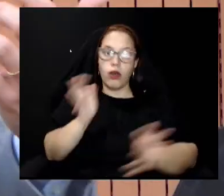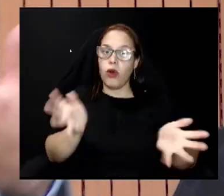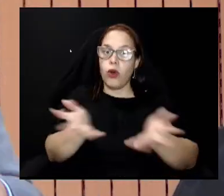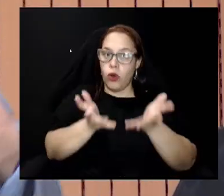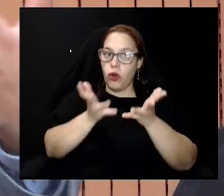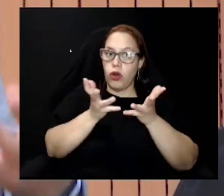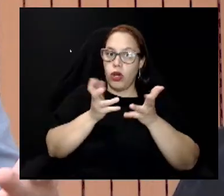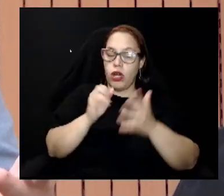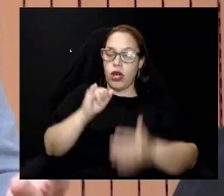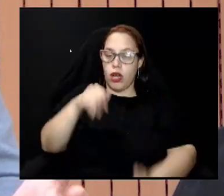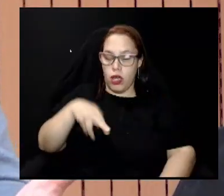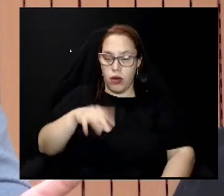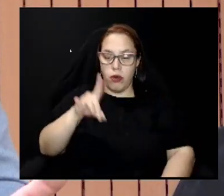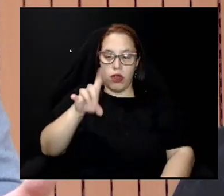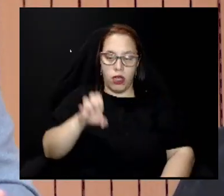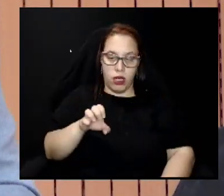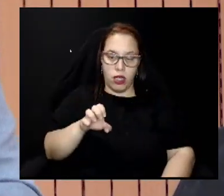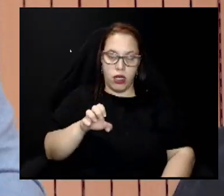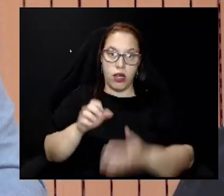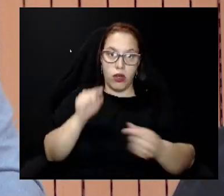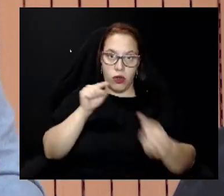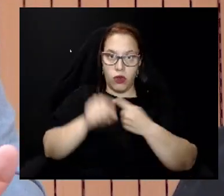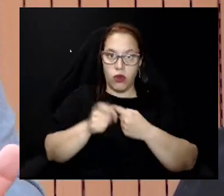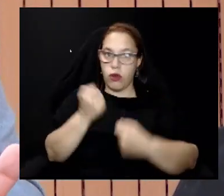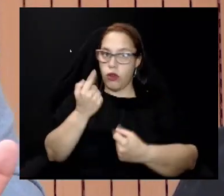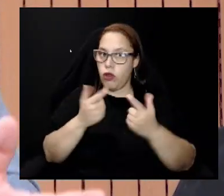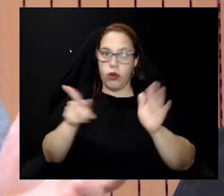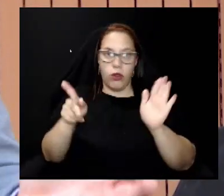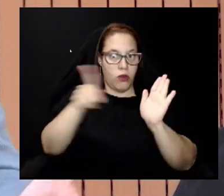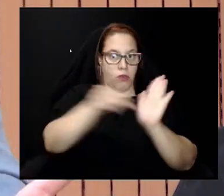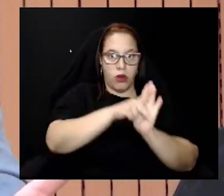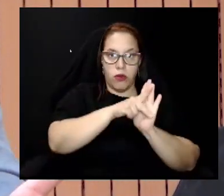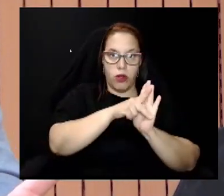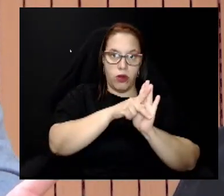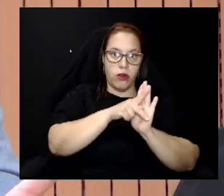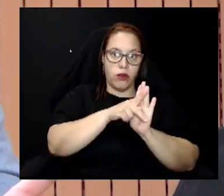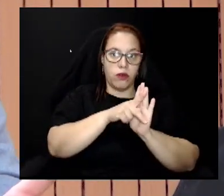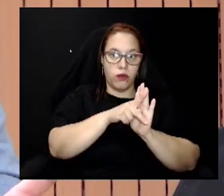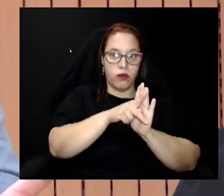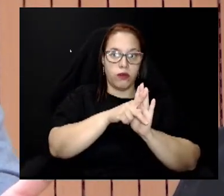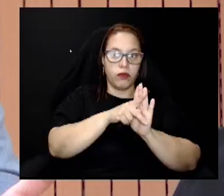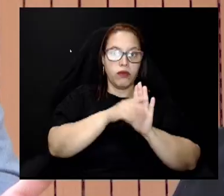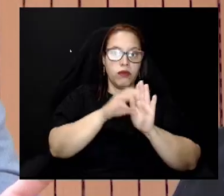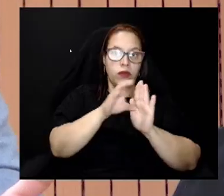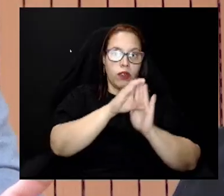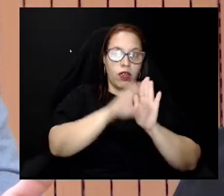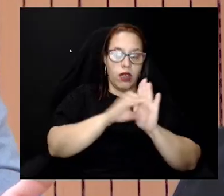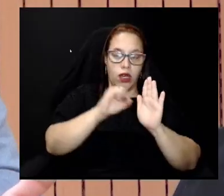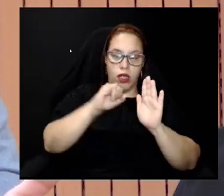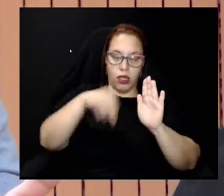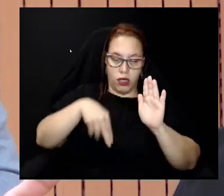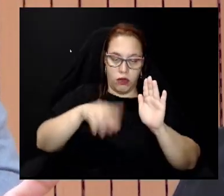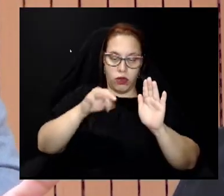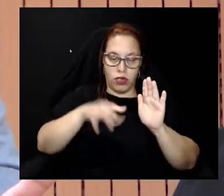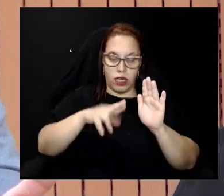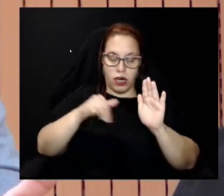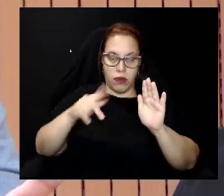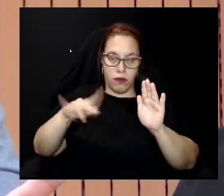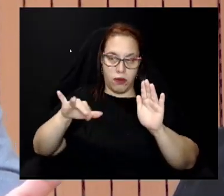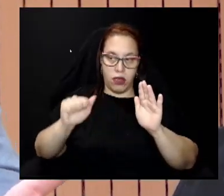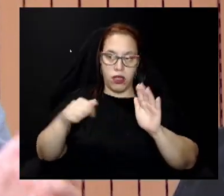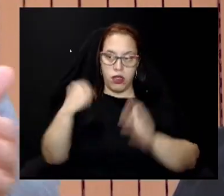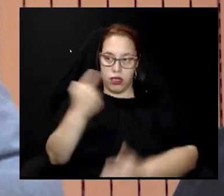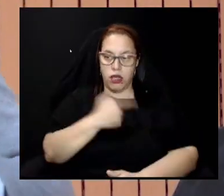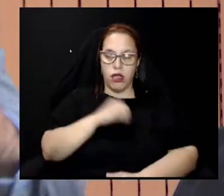do indivíduo contra algo que não é próprio. E isso é o conceito de imunoterapia. Tá? Então, a nossa imunidade